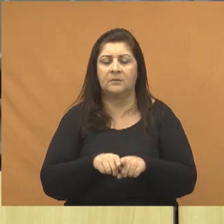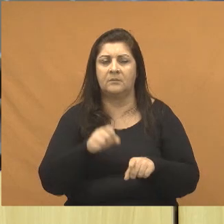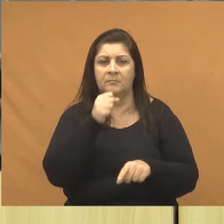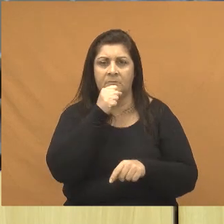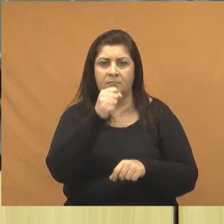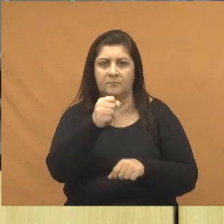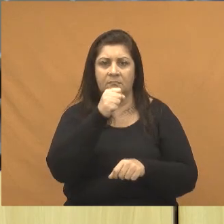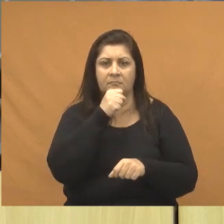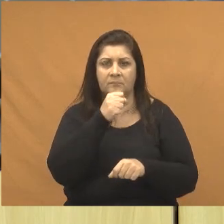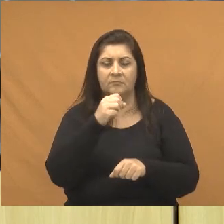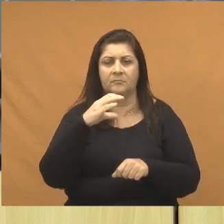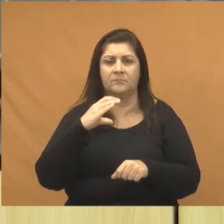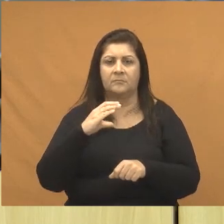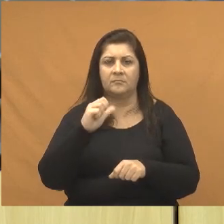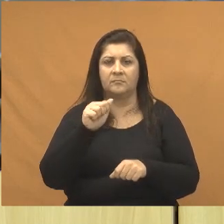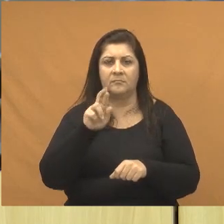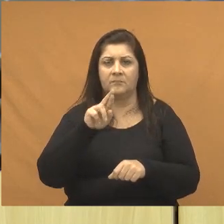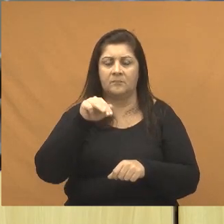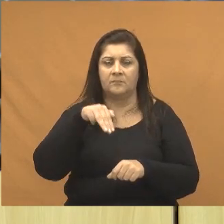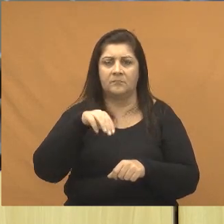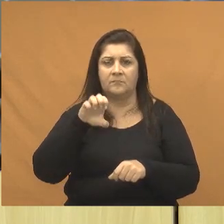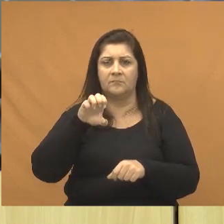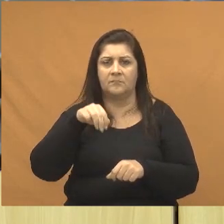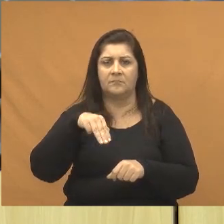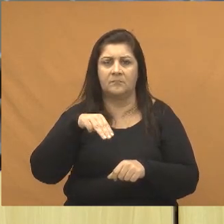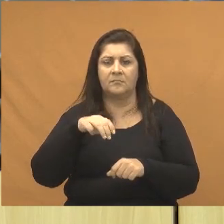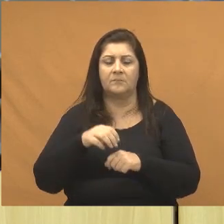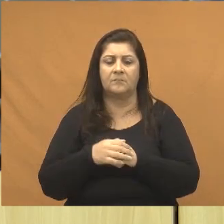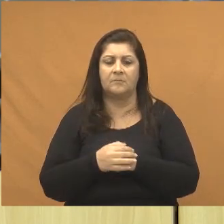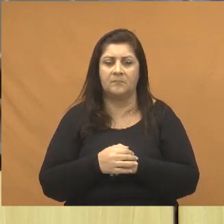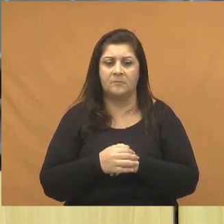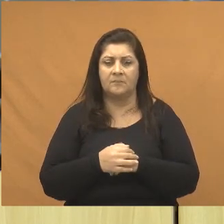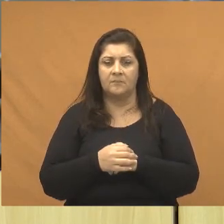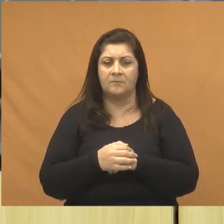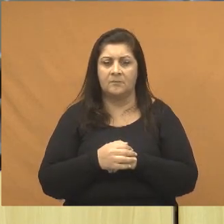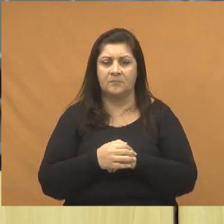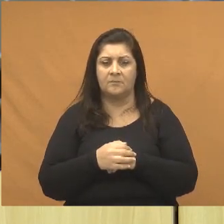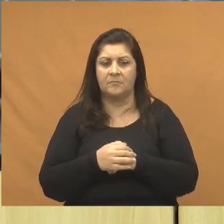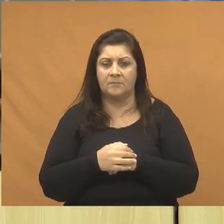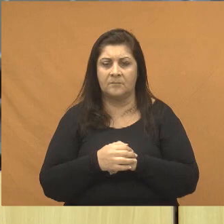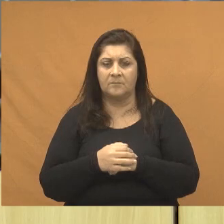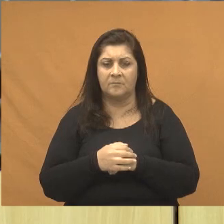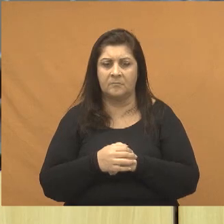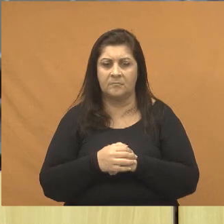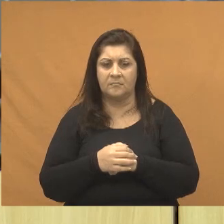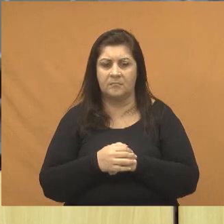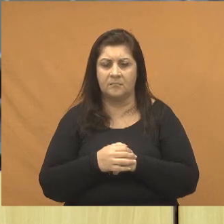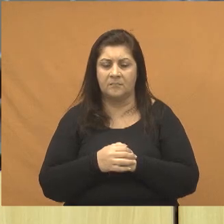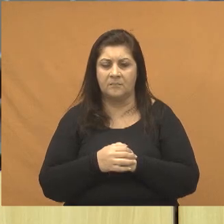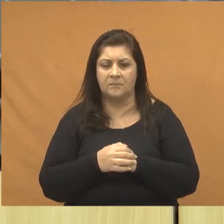Carmen Ataíde Blacker, Dormã